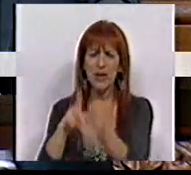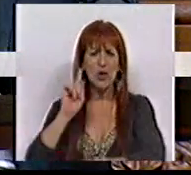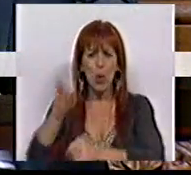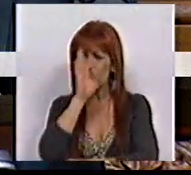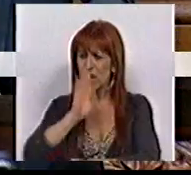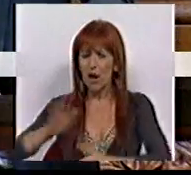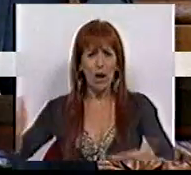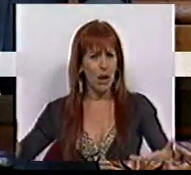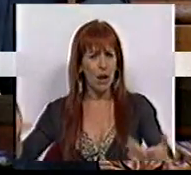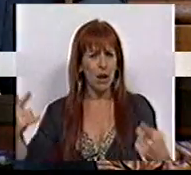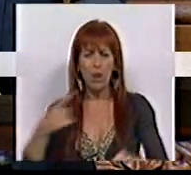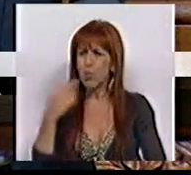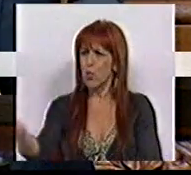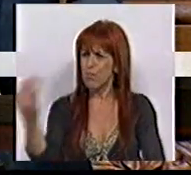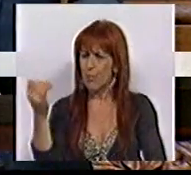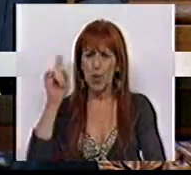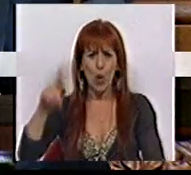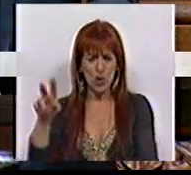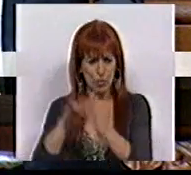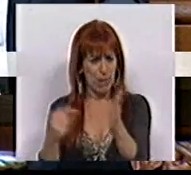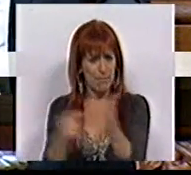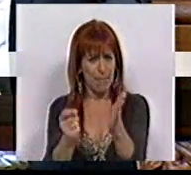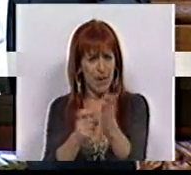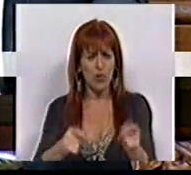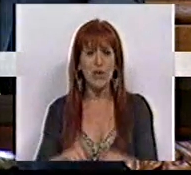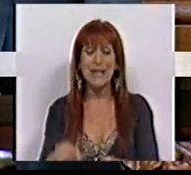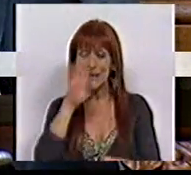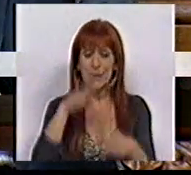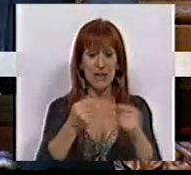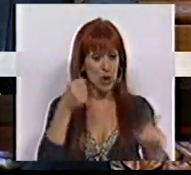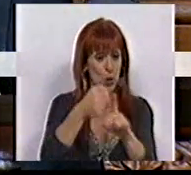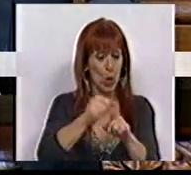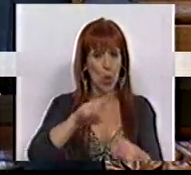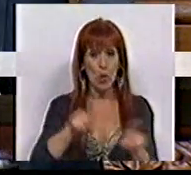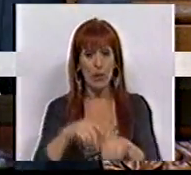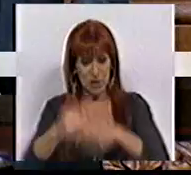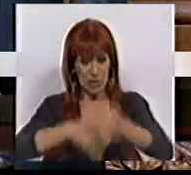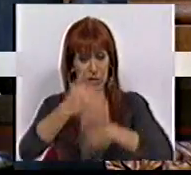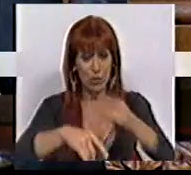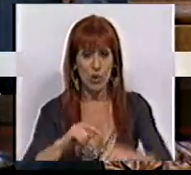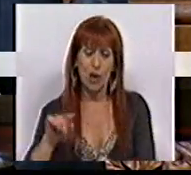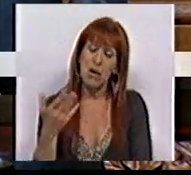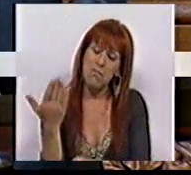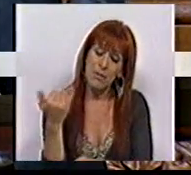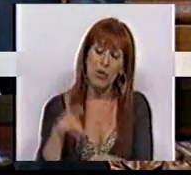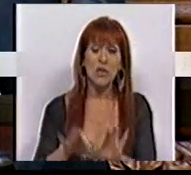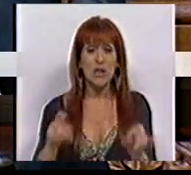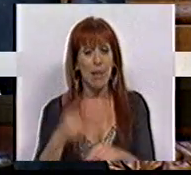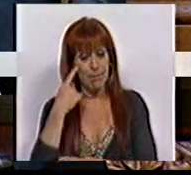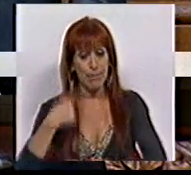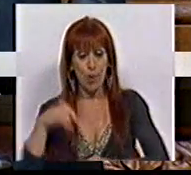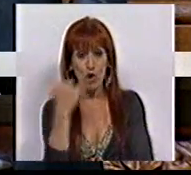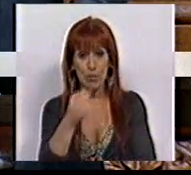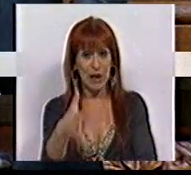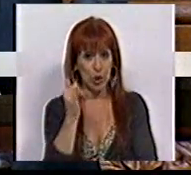cuja concretização está muito aquém do programado. Se em matéria de combate houve avanços, ainda que insuficientes, como ficou demonstrado